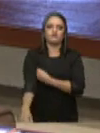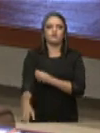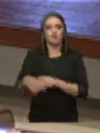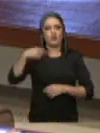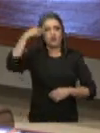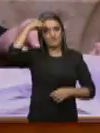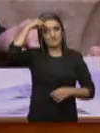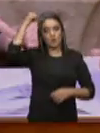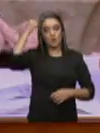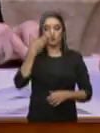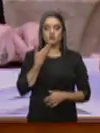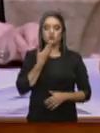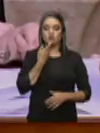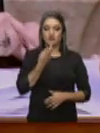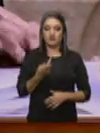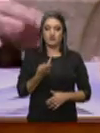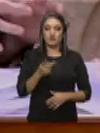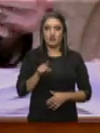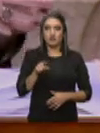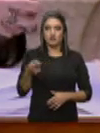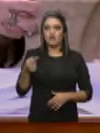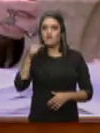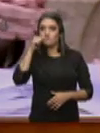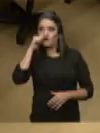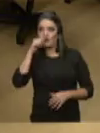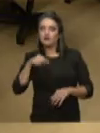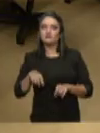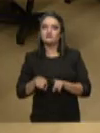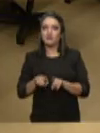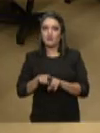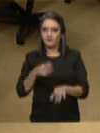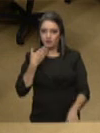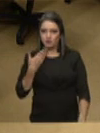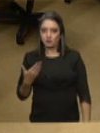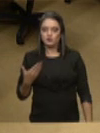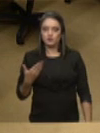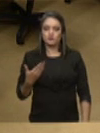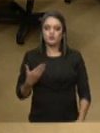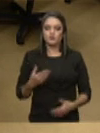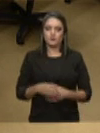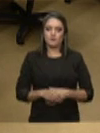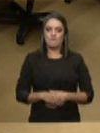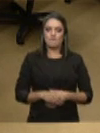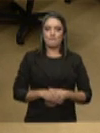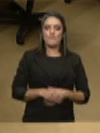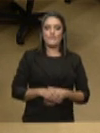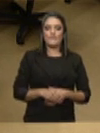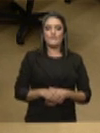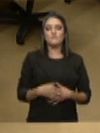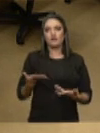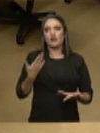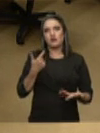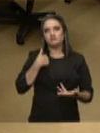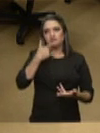palavra. Pois não, ministro. Presidente, eu houvera pedido a palavra após o ministro Barroso, gostaria que Vossa Excelência me permitisse, como